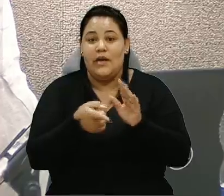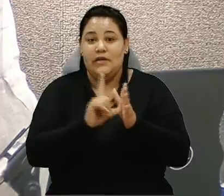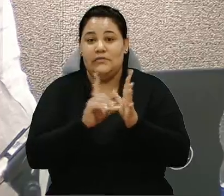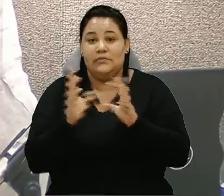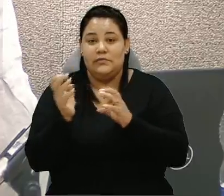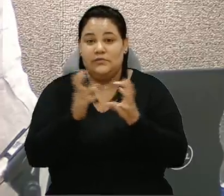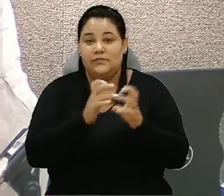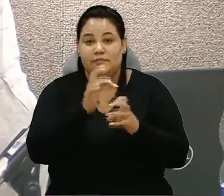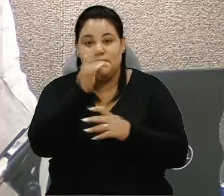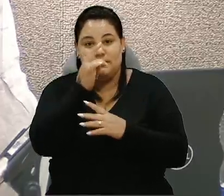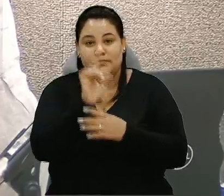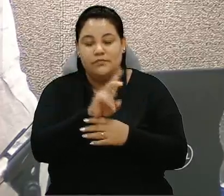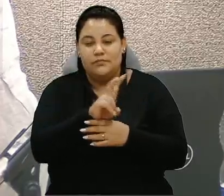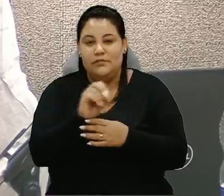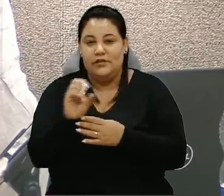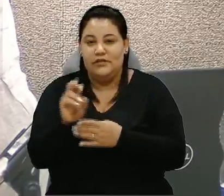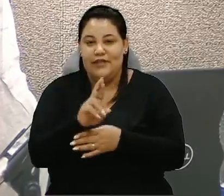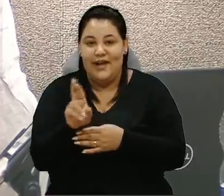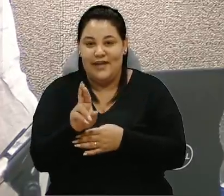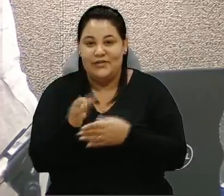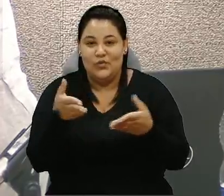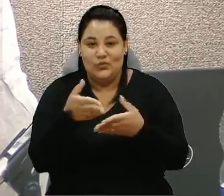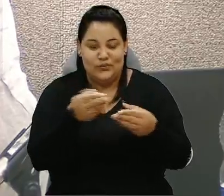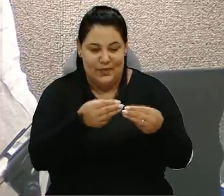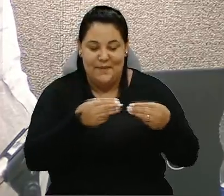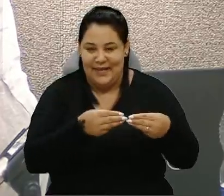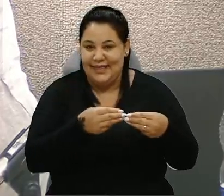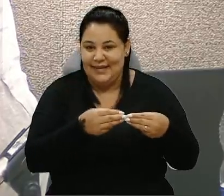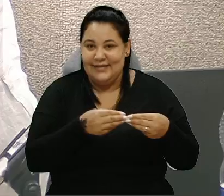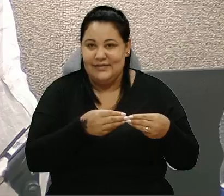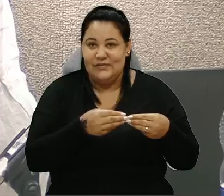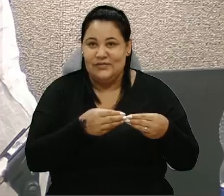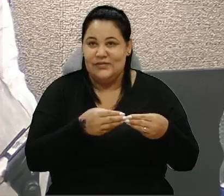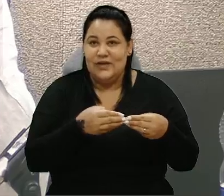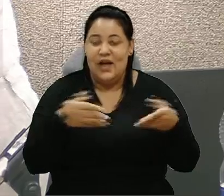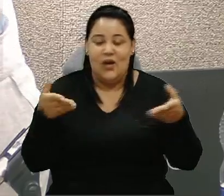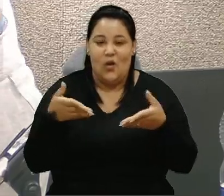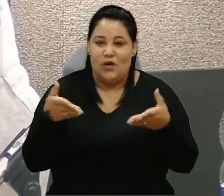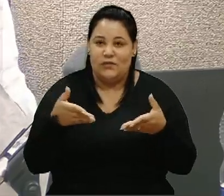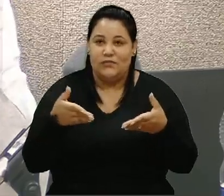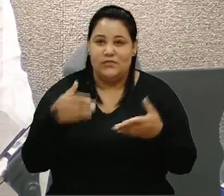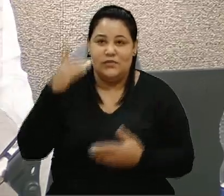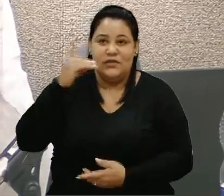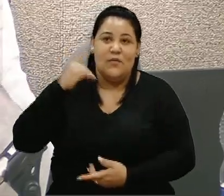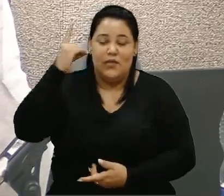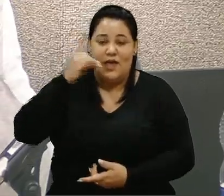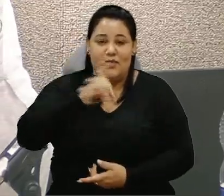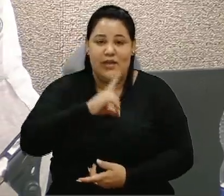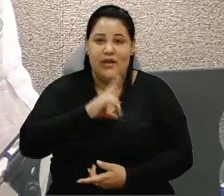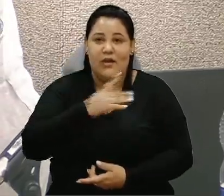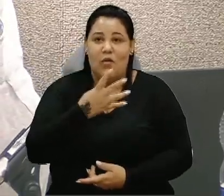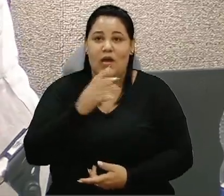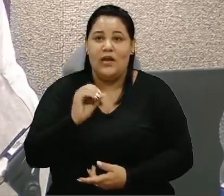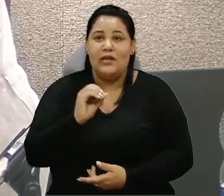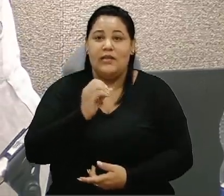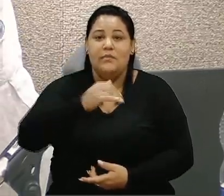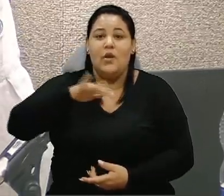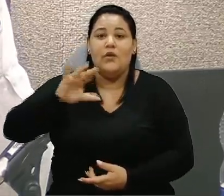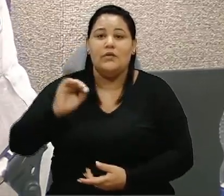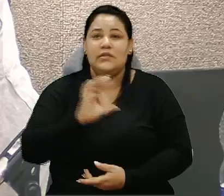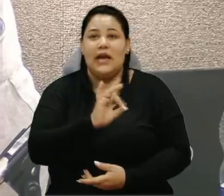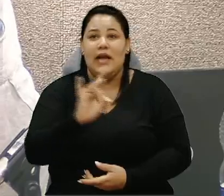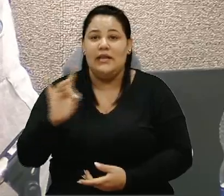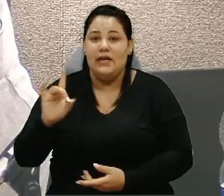para conseguir R$500 para uma emenda, para qualquer coisa, agora não, os deputados têm lá 40 milhões cada um, não é